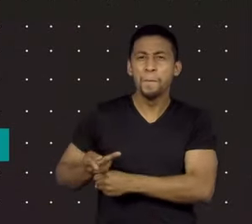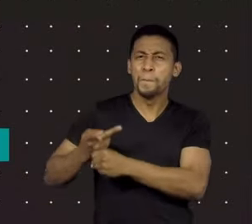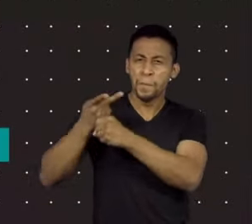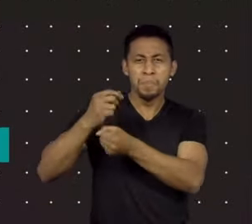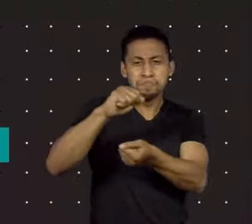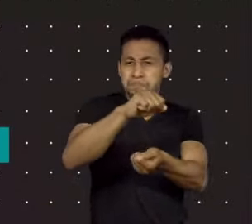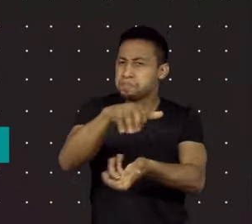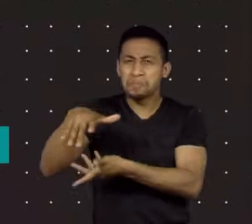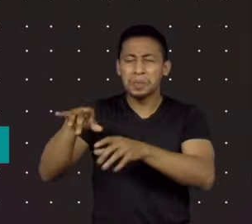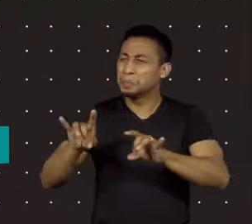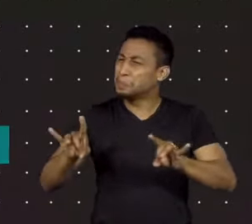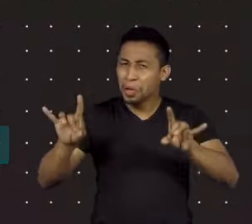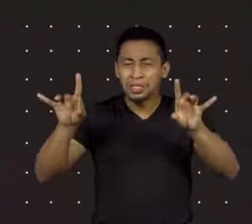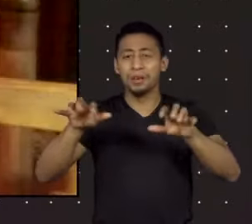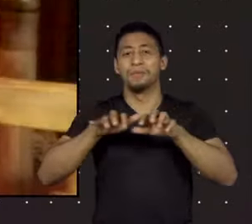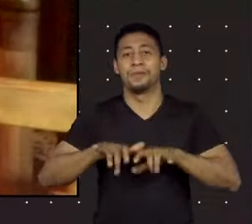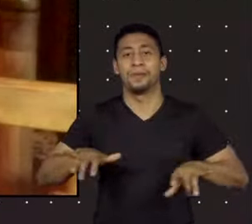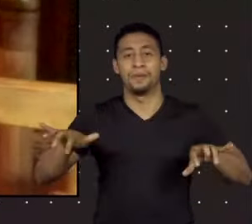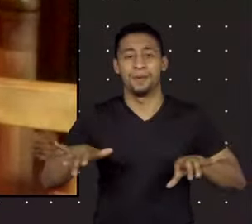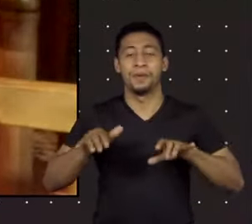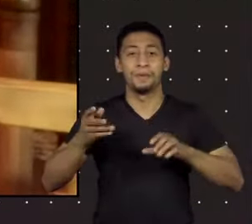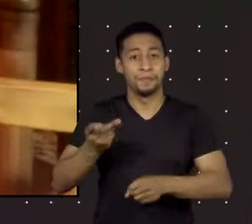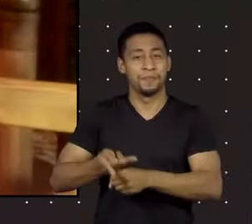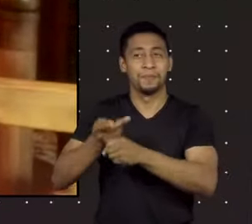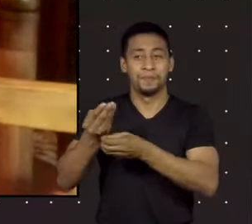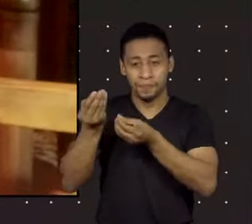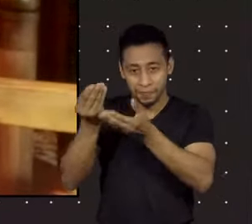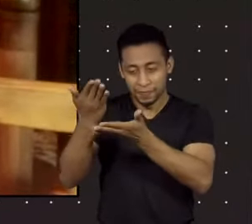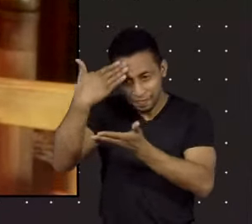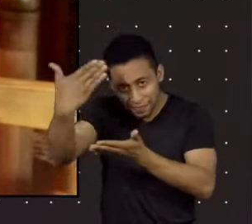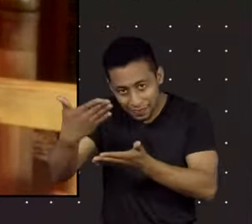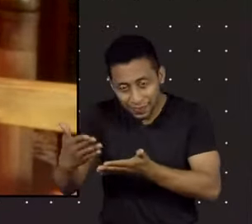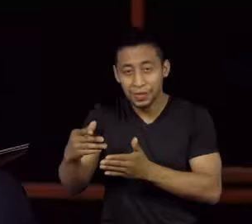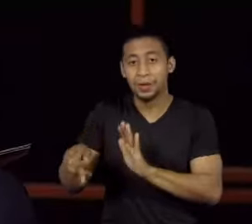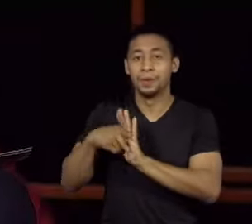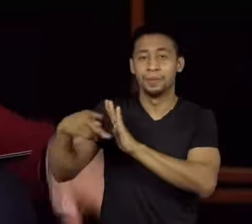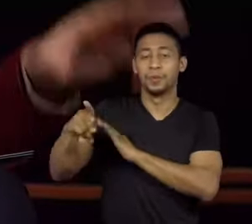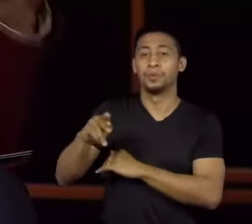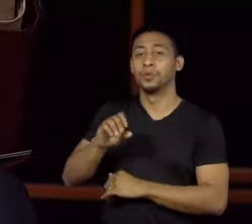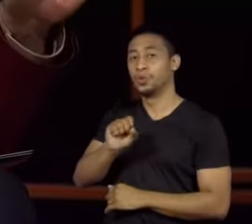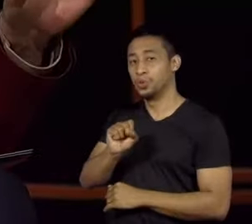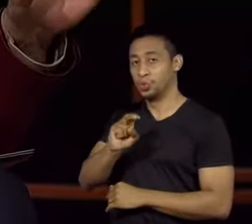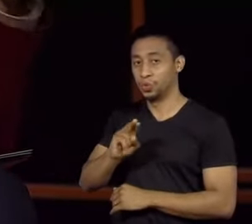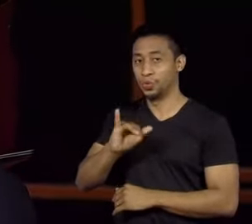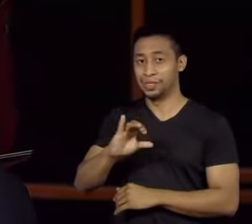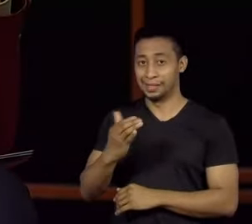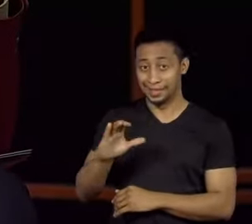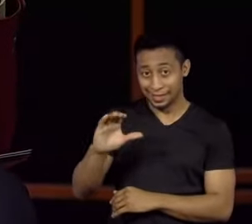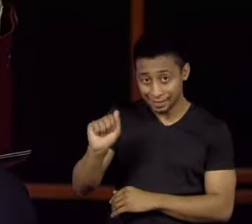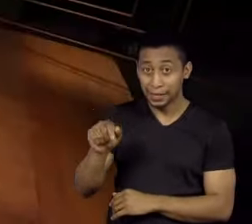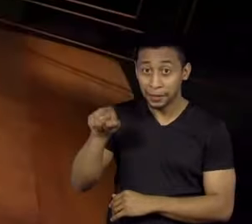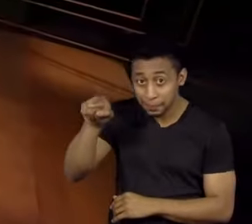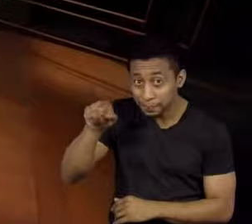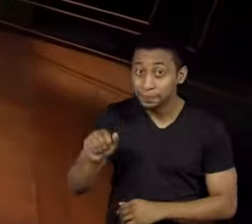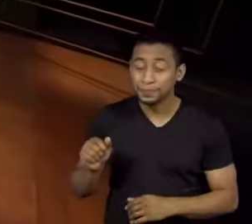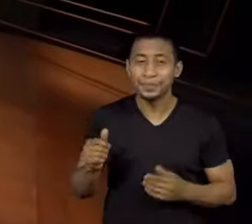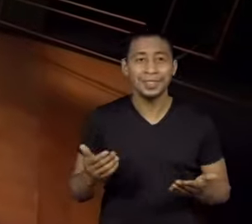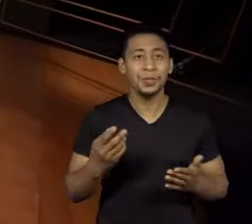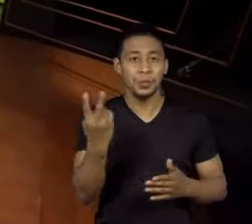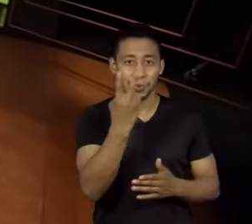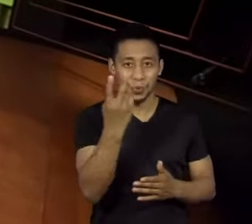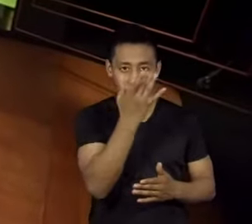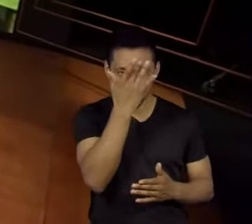de piano internacional, que é um prêmio lá na Suíça, né? Nós temos aqui o depoimento de 2 pessoas que